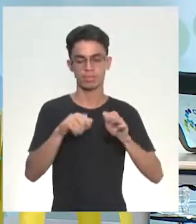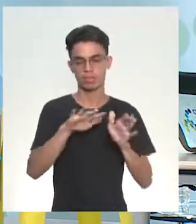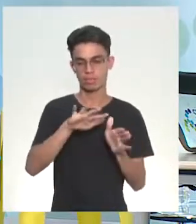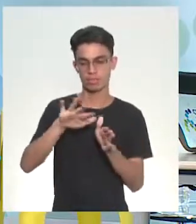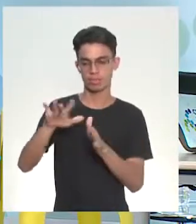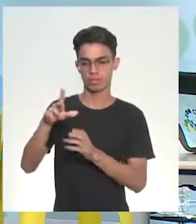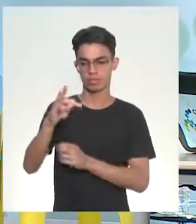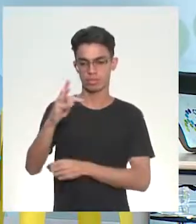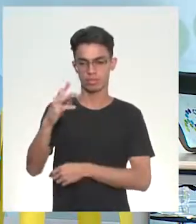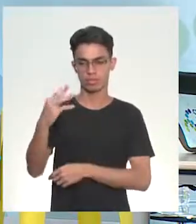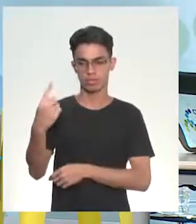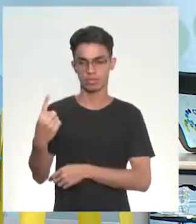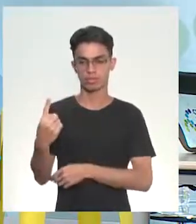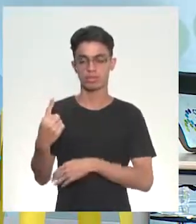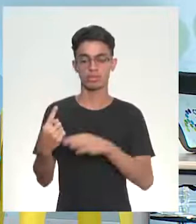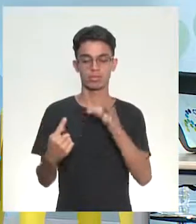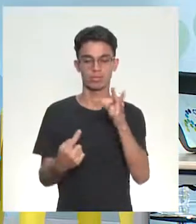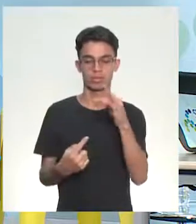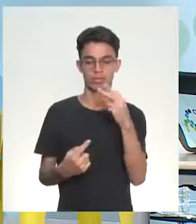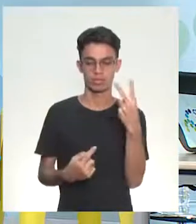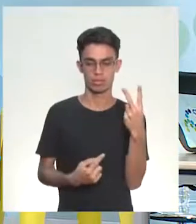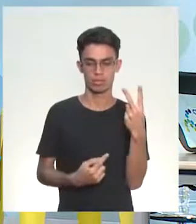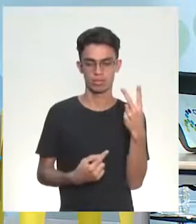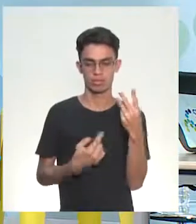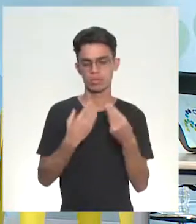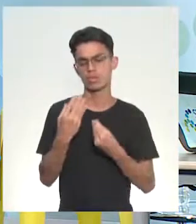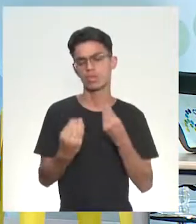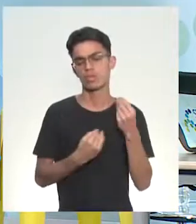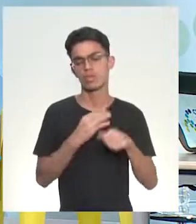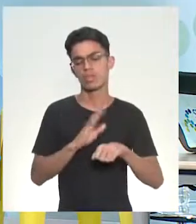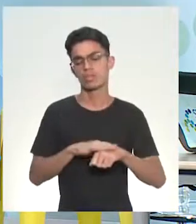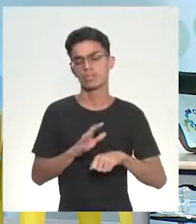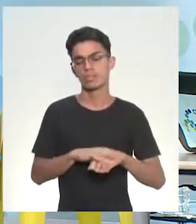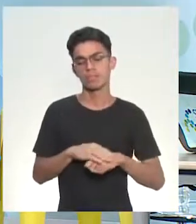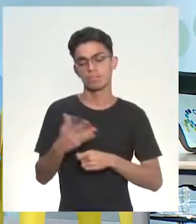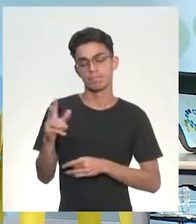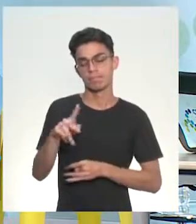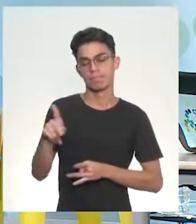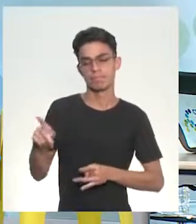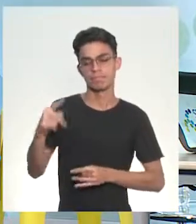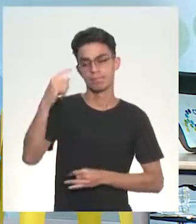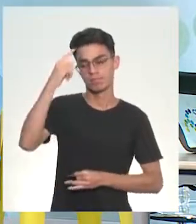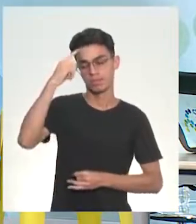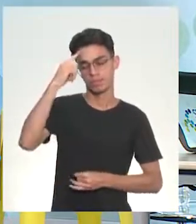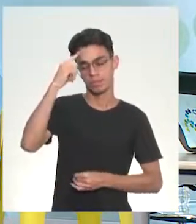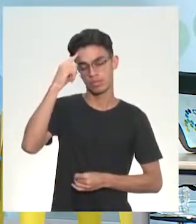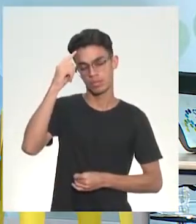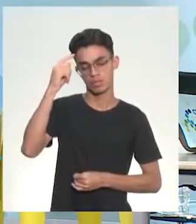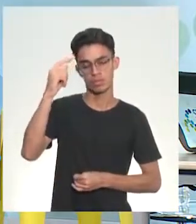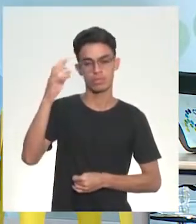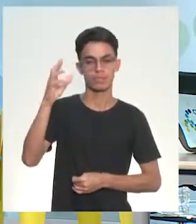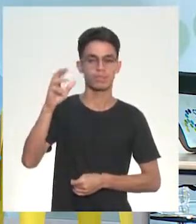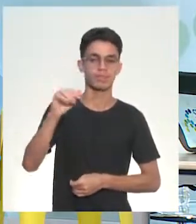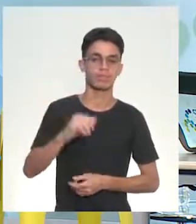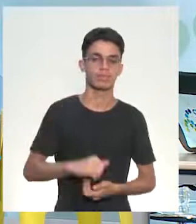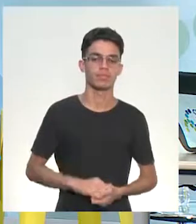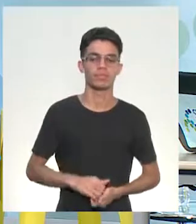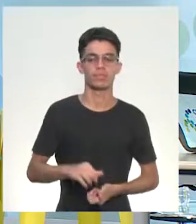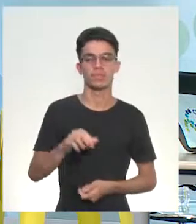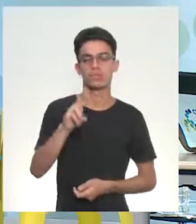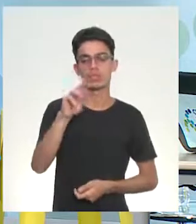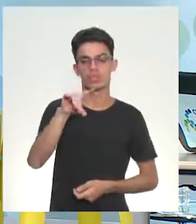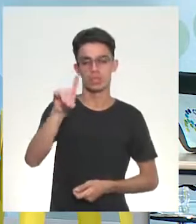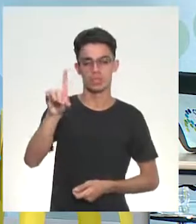1 de grandeza 2. Você fala, como é que faz mesmo isso, professora? Pensa nas unidades de medida.